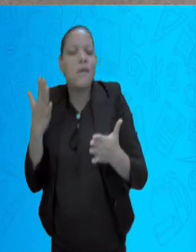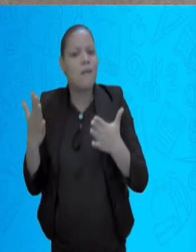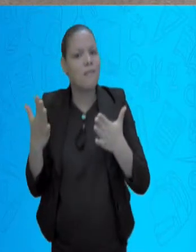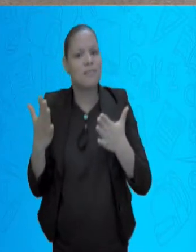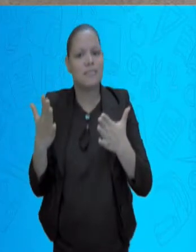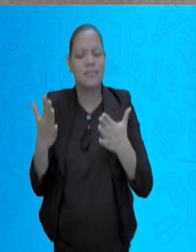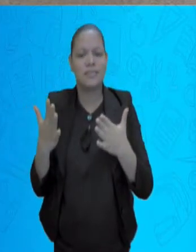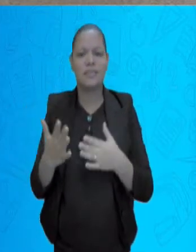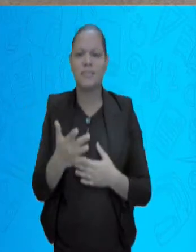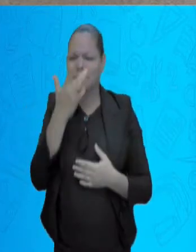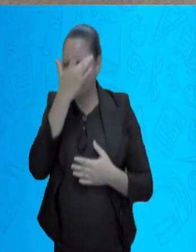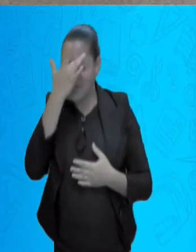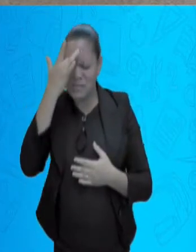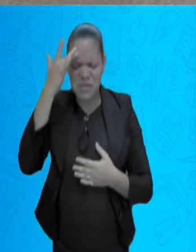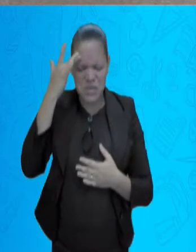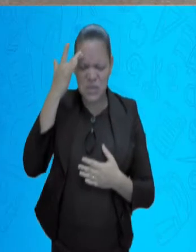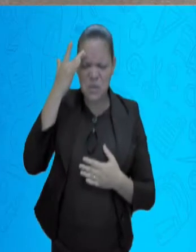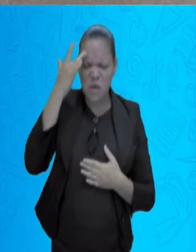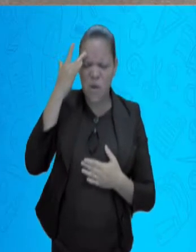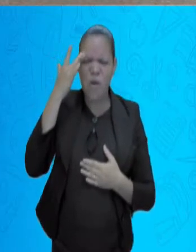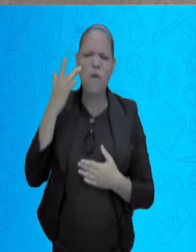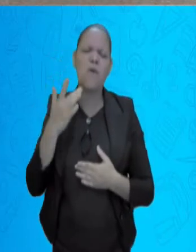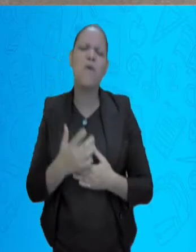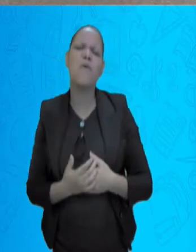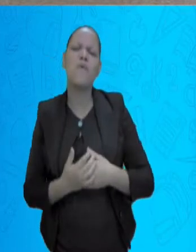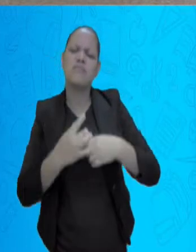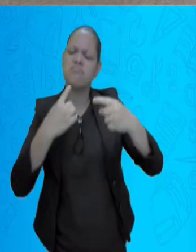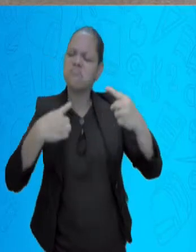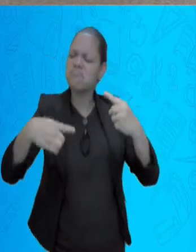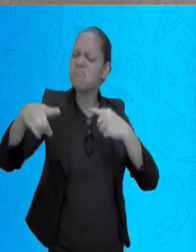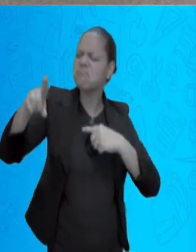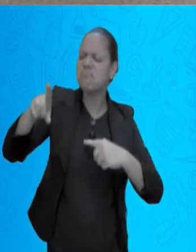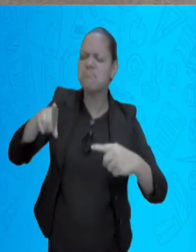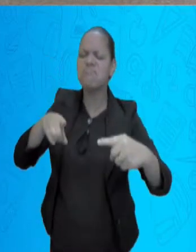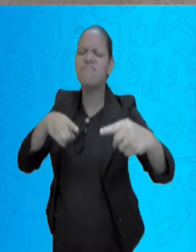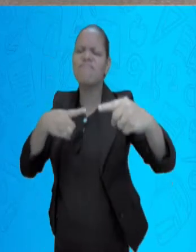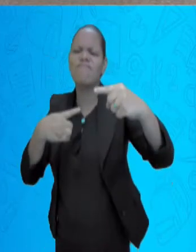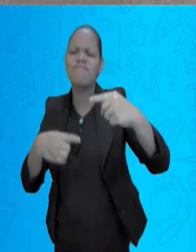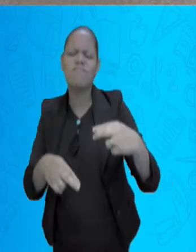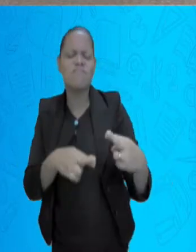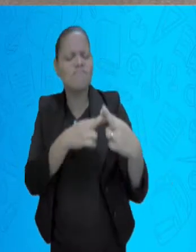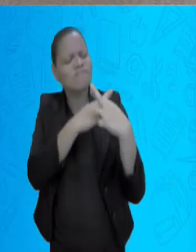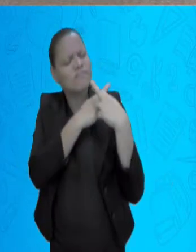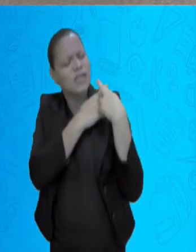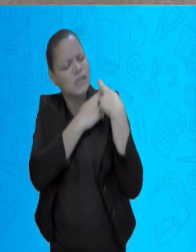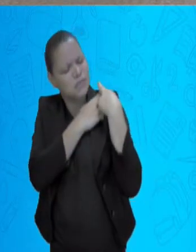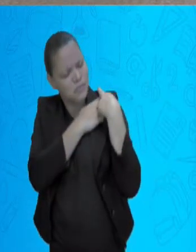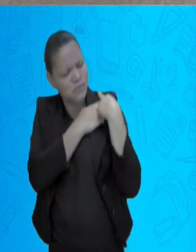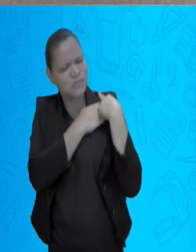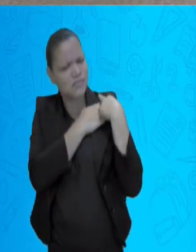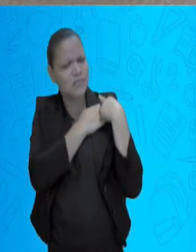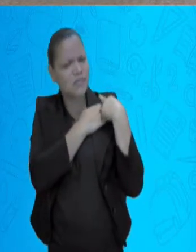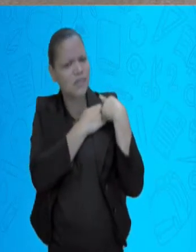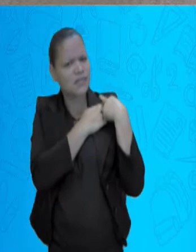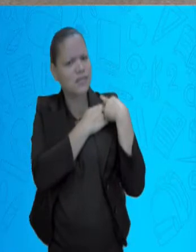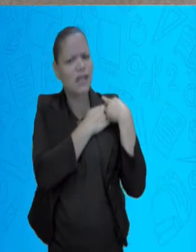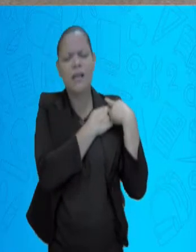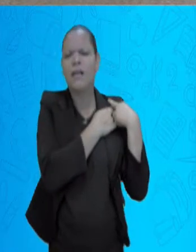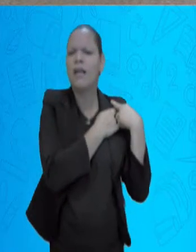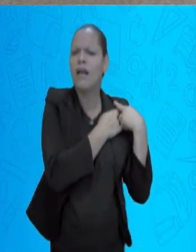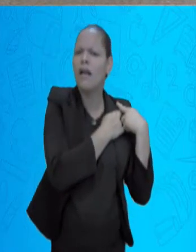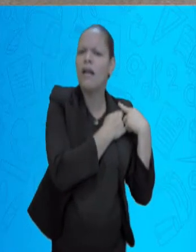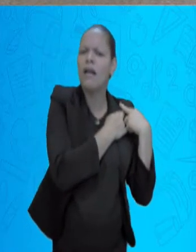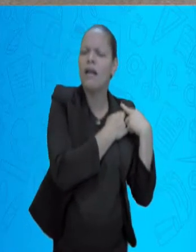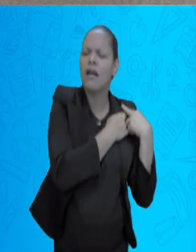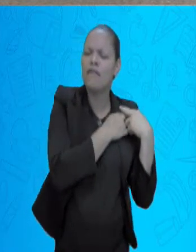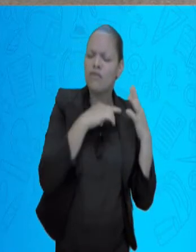orquestra, ela é responsável pelo enredo musical de 100% dos filmes